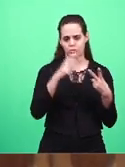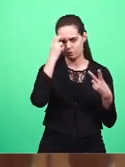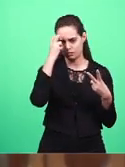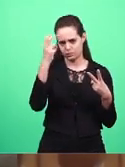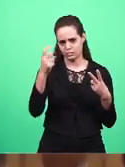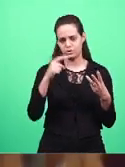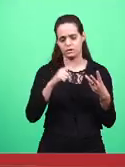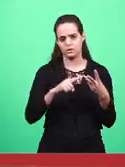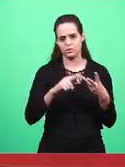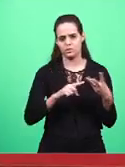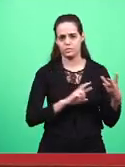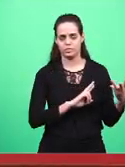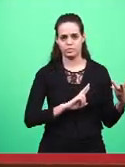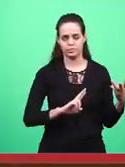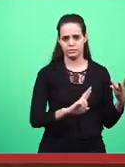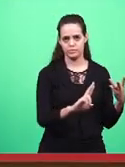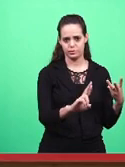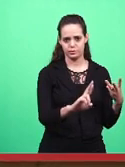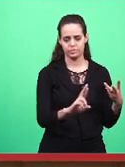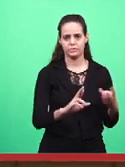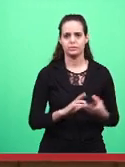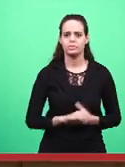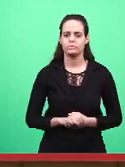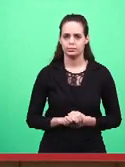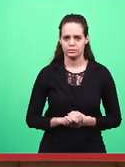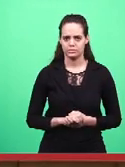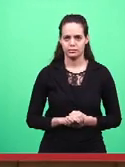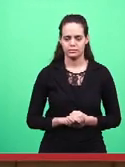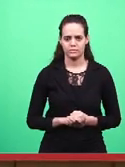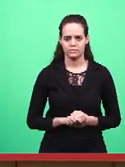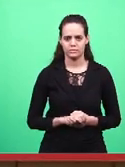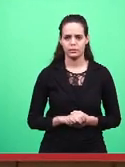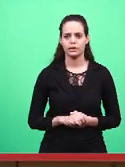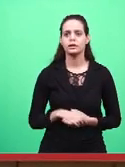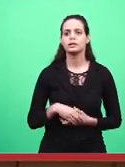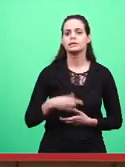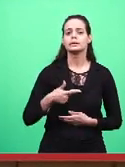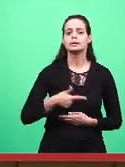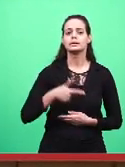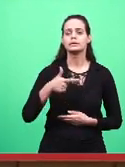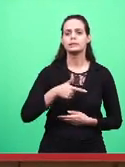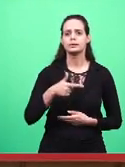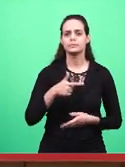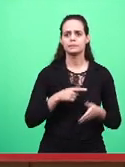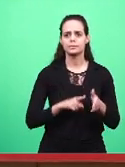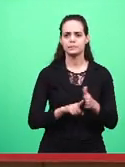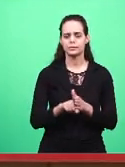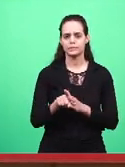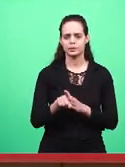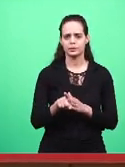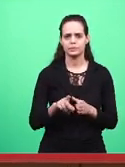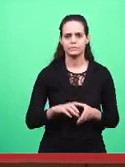eu estava voltando para Tel Aviv. Chegamos lá, aí telefonamos: ih, rapaz, o negócio aqui ficou